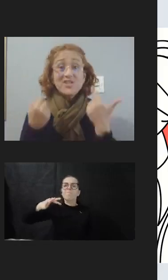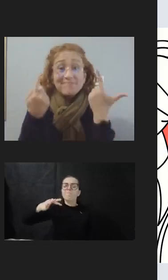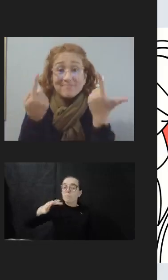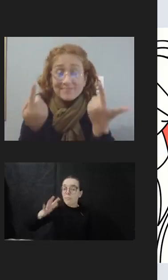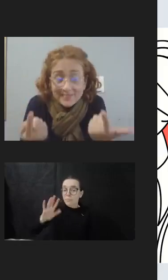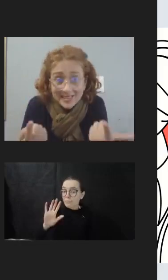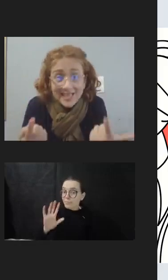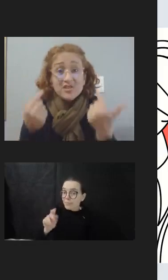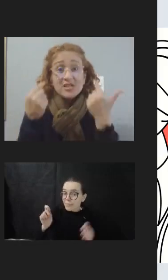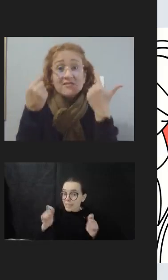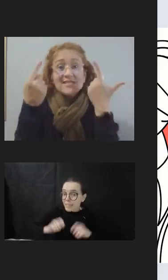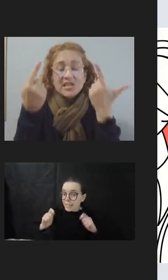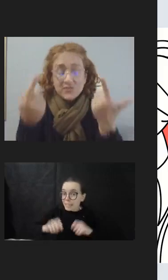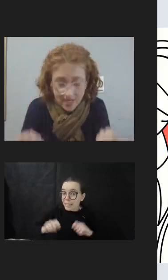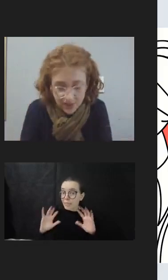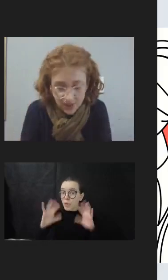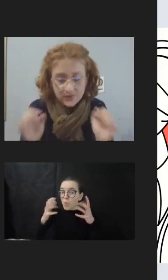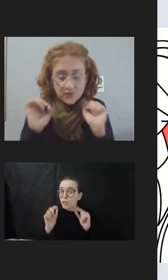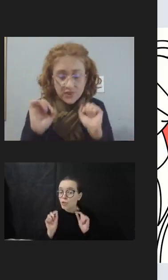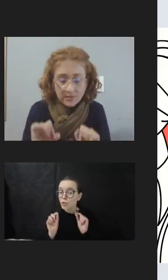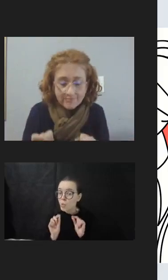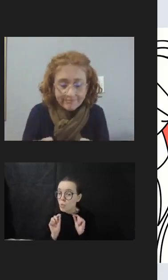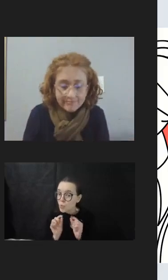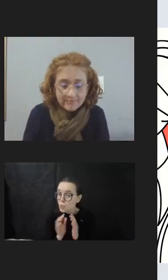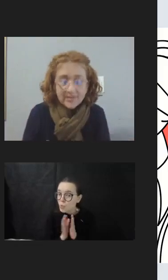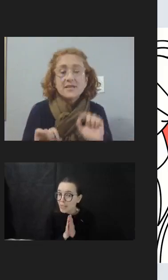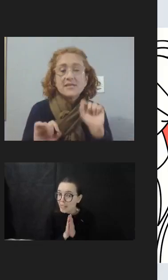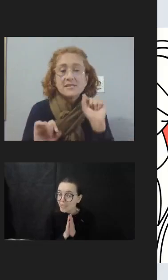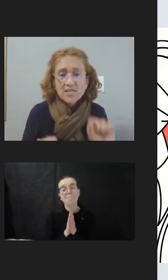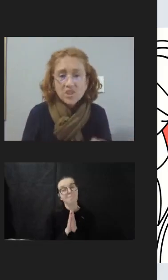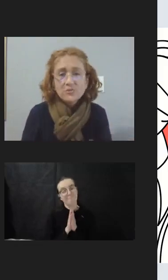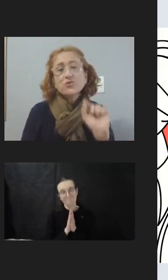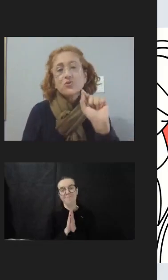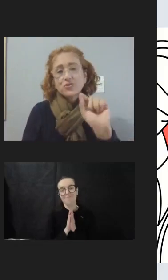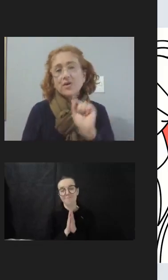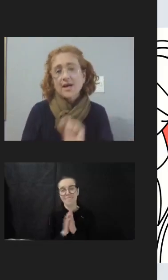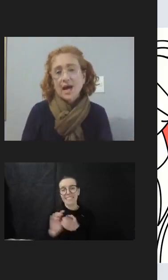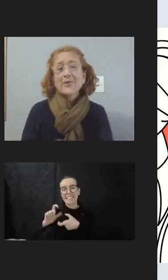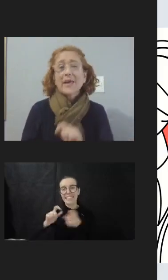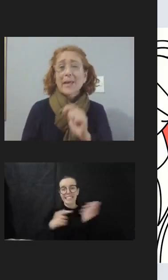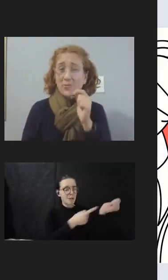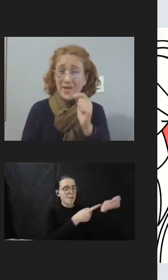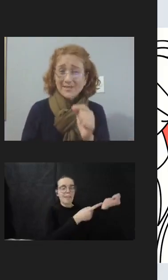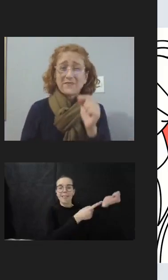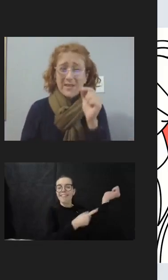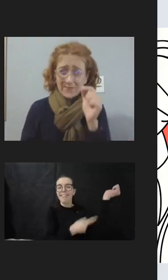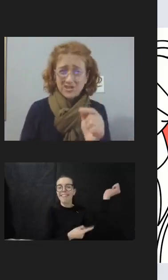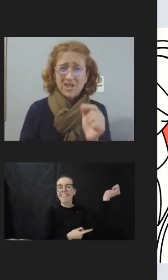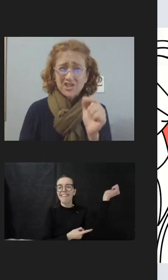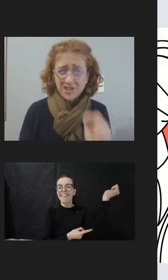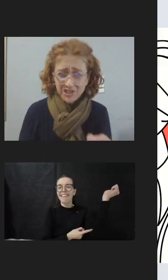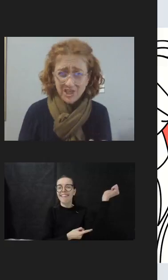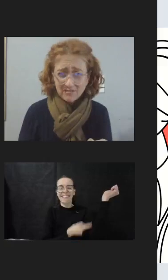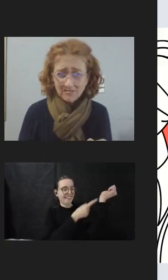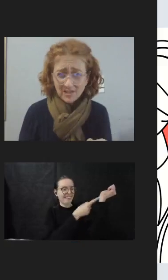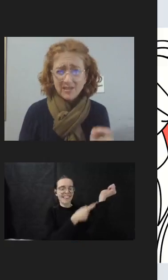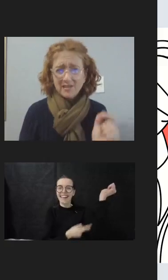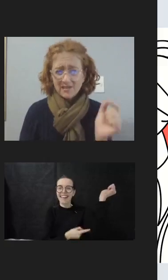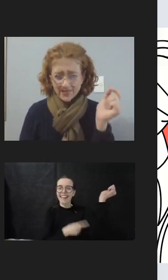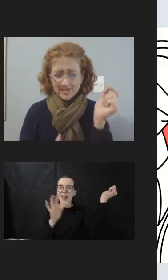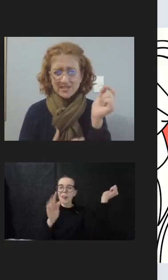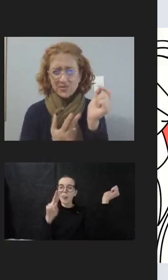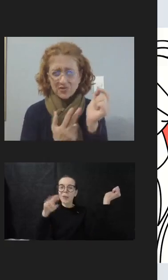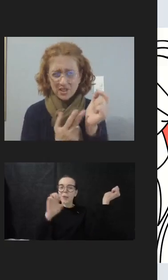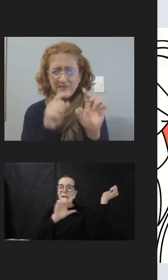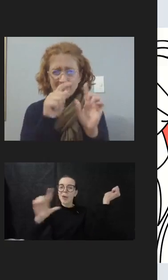Possibilidades de ser um indicativo de síndrome do túnel do carpo, que é aquela doença que eu falei para vocês que é chatinha,